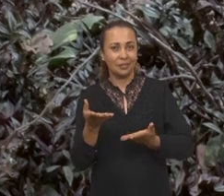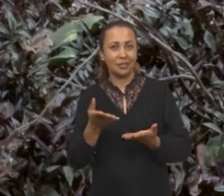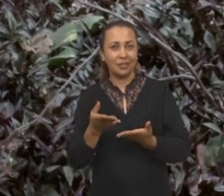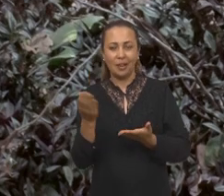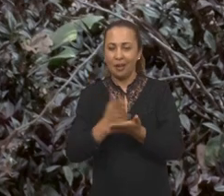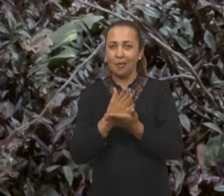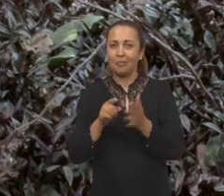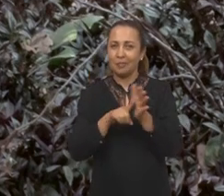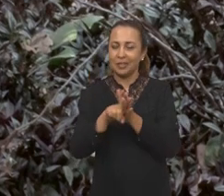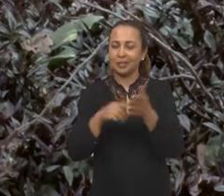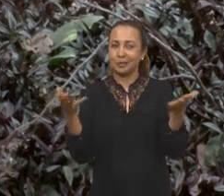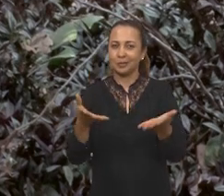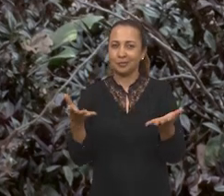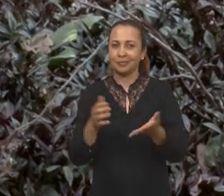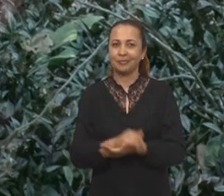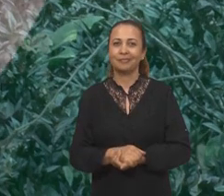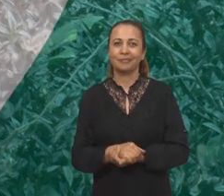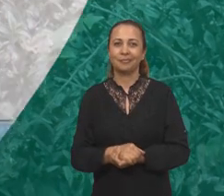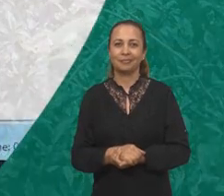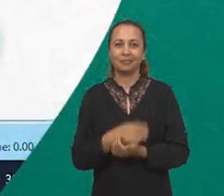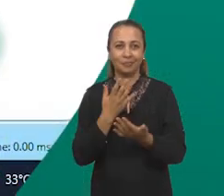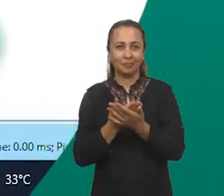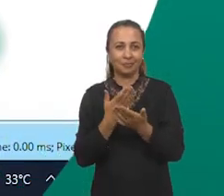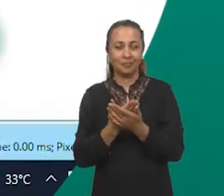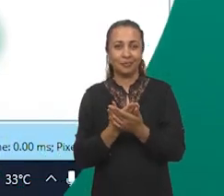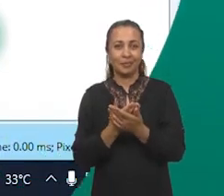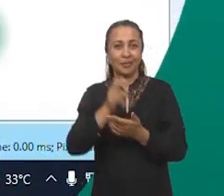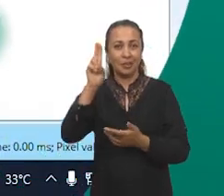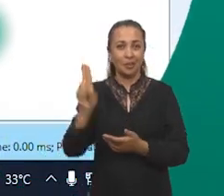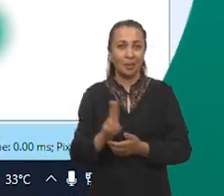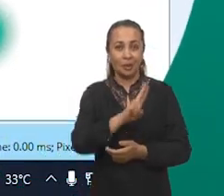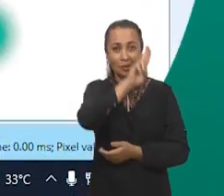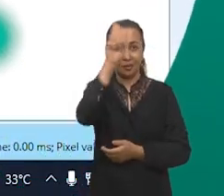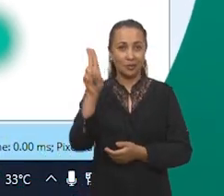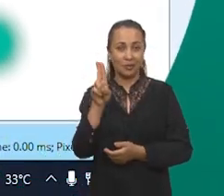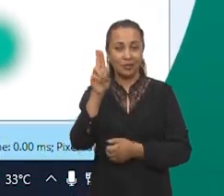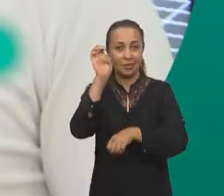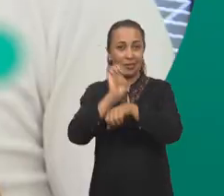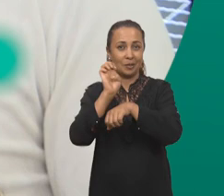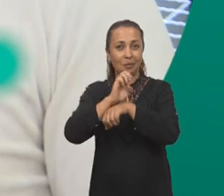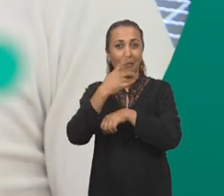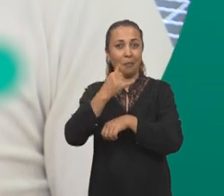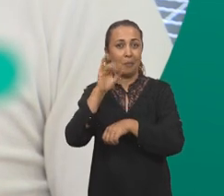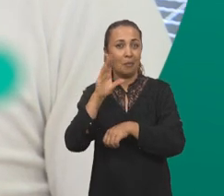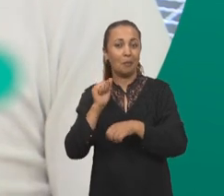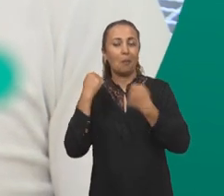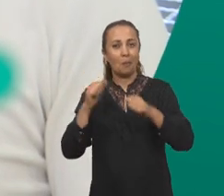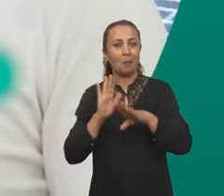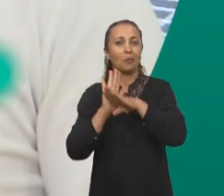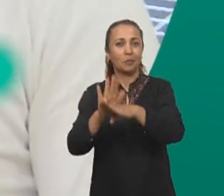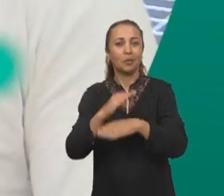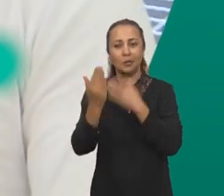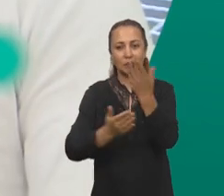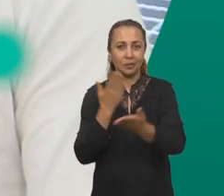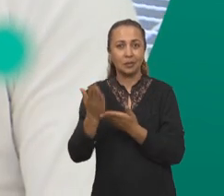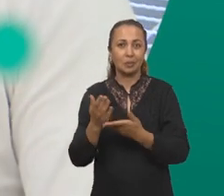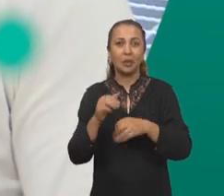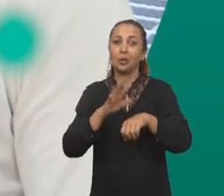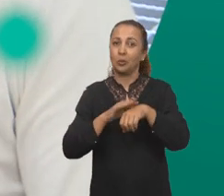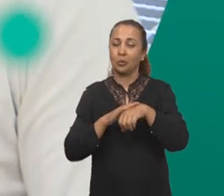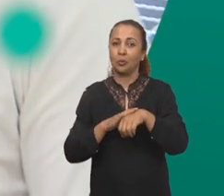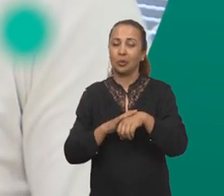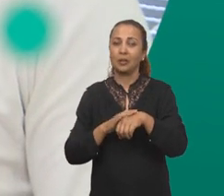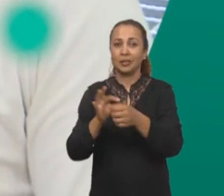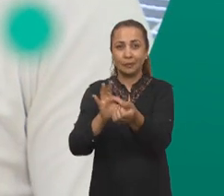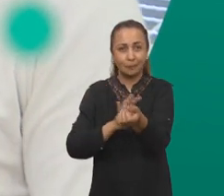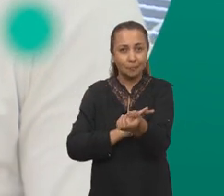Confira aí algumas das pesquisas de hoje estudo da Universidade Estadual do Piauí pode ajudar no tratamento de